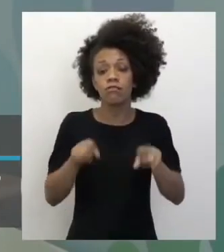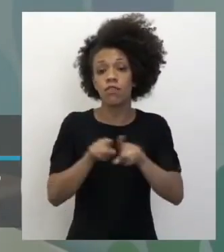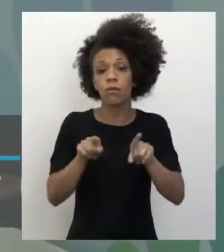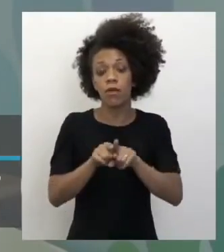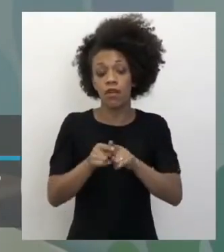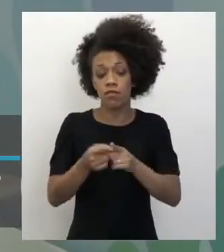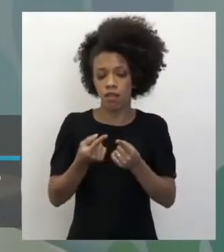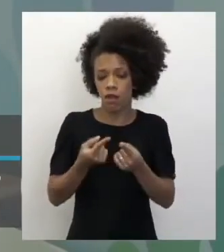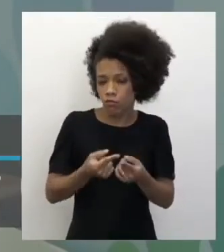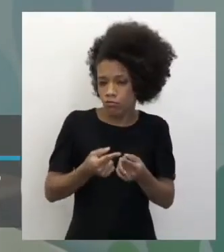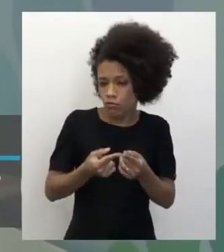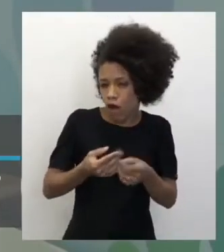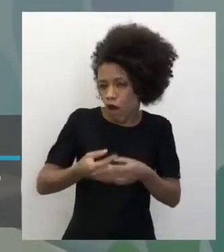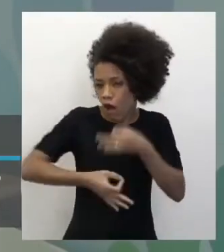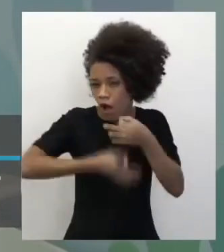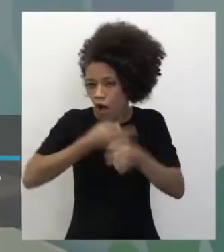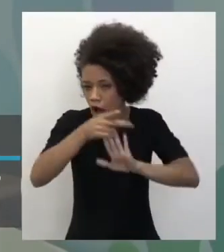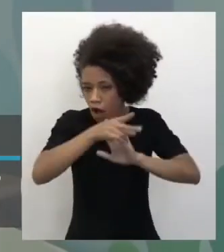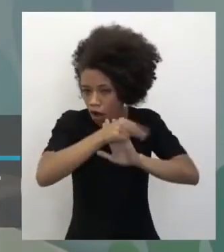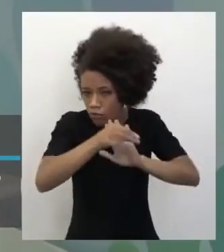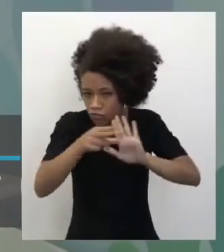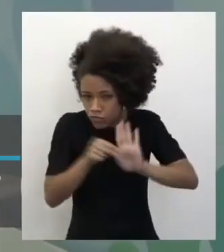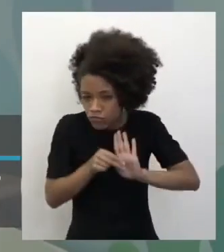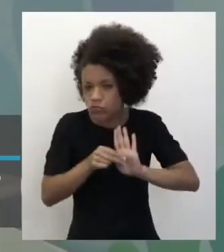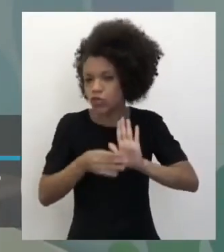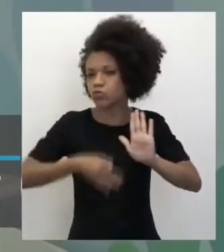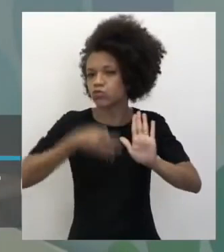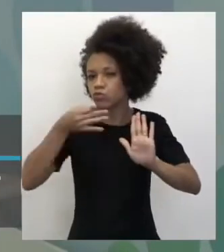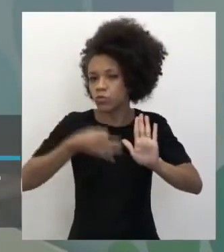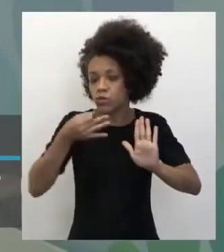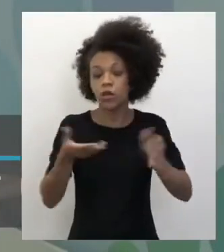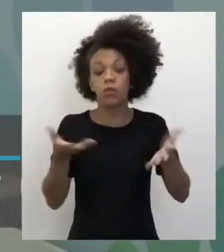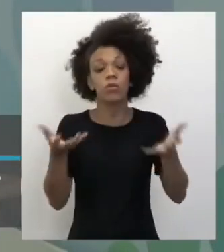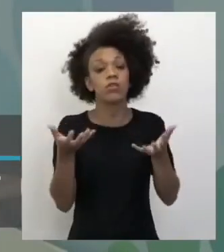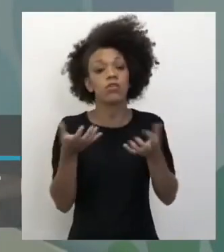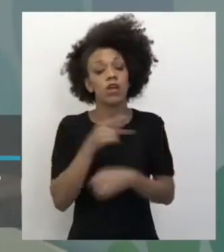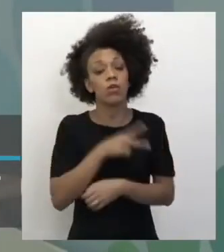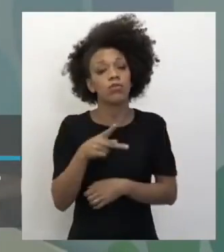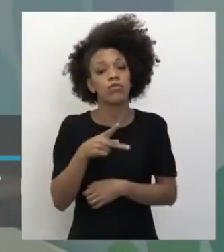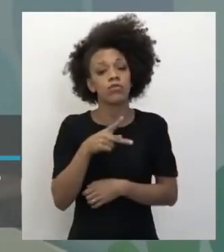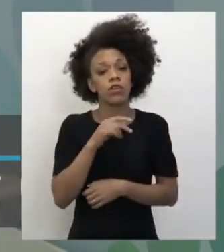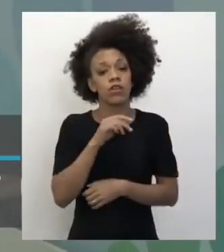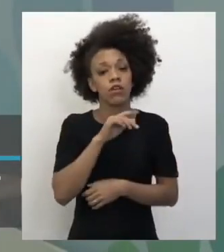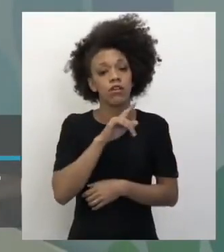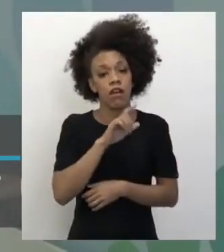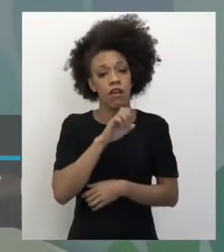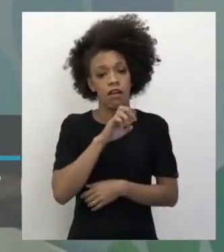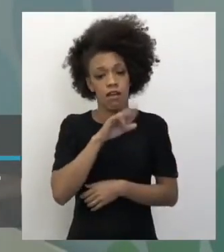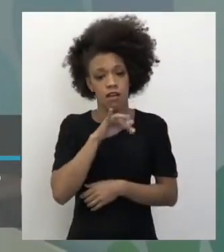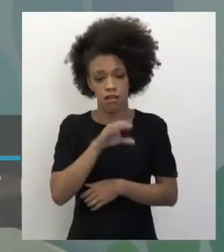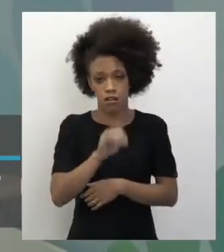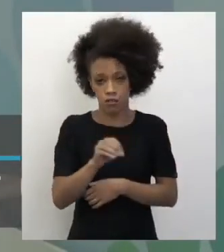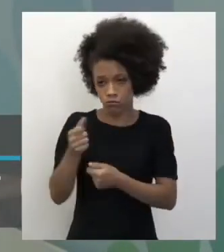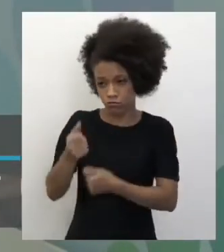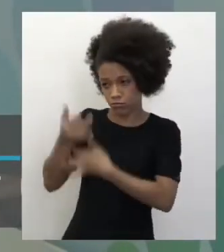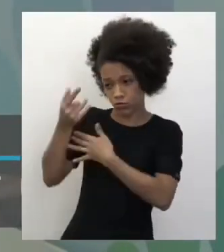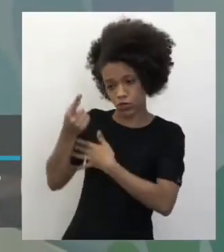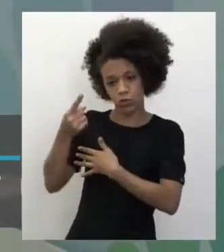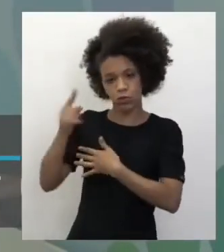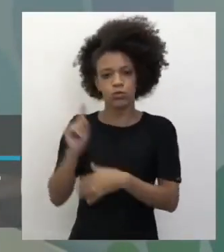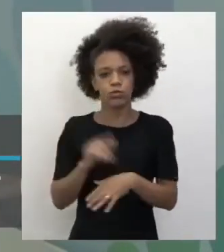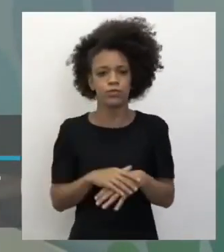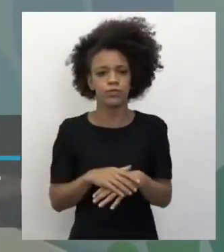nesse artigo de opinião aí. E eu quero, tem o professor Laércio, que foi a última mensagem que estava aqui no chat, eu já estou